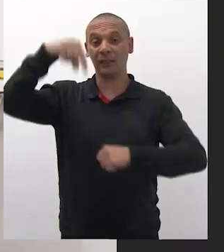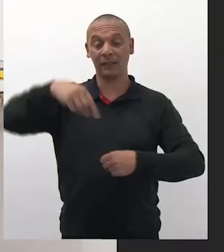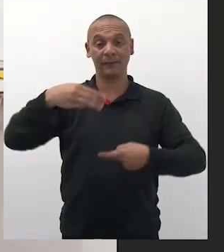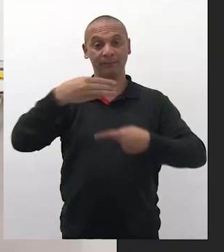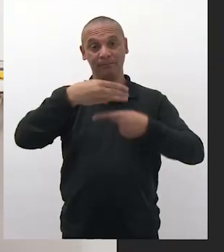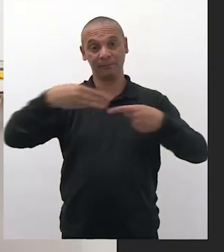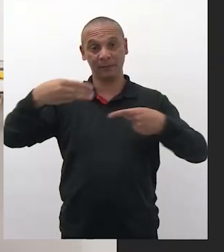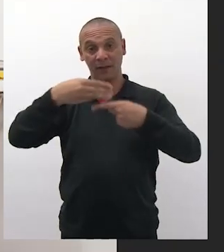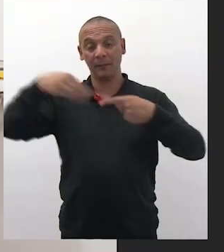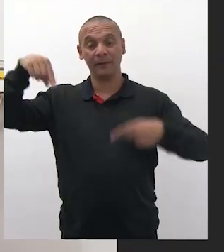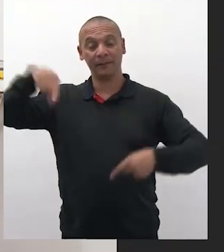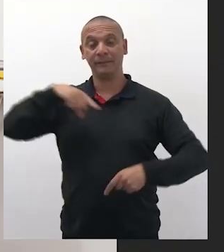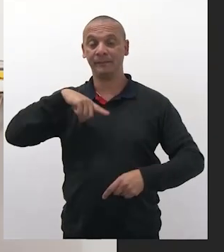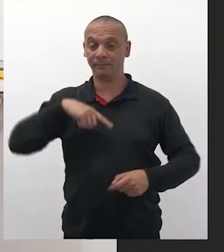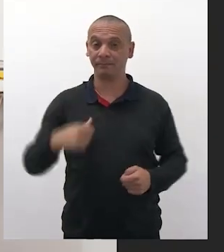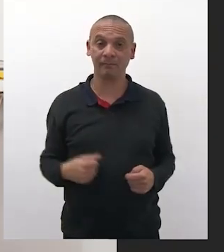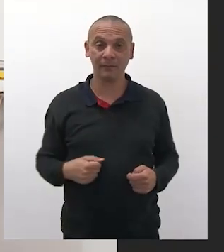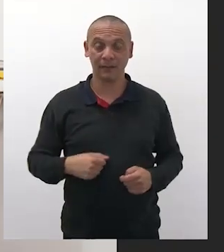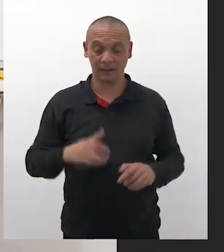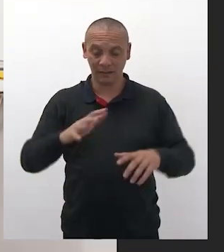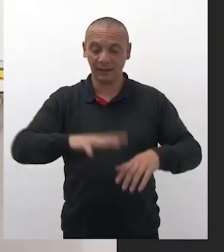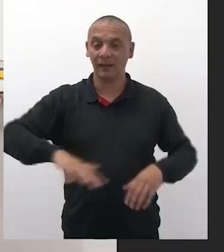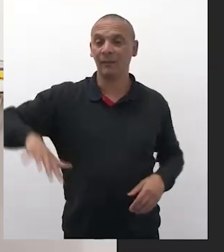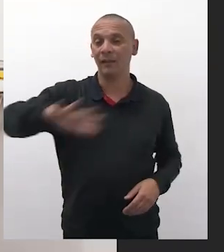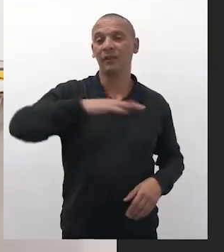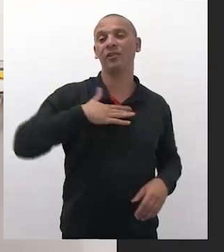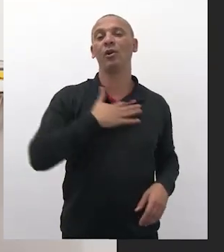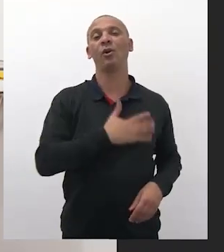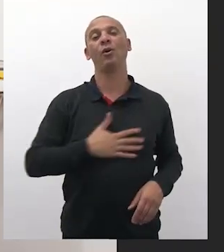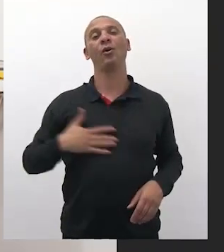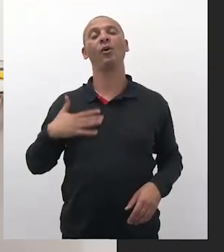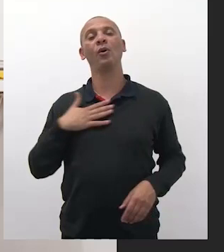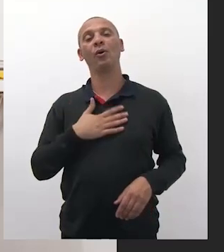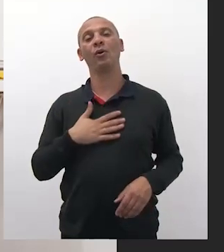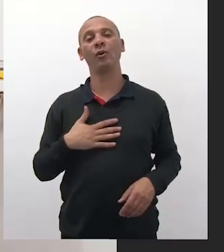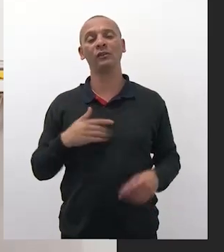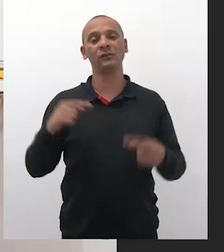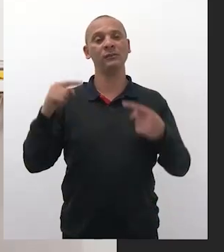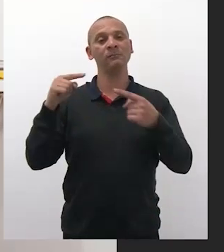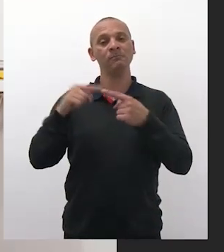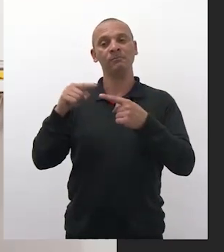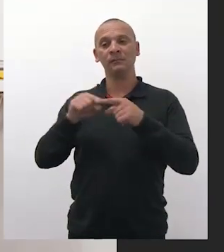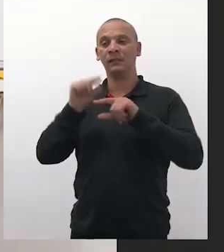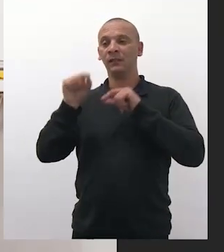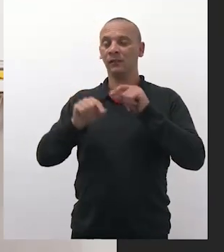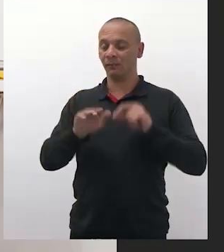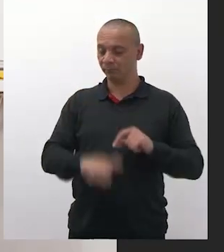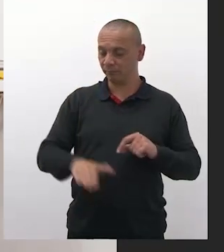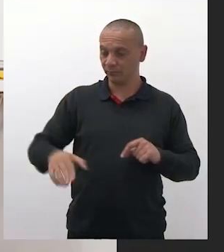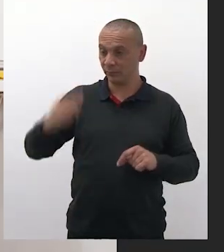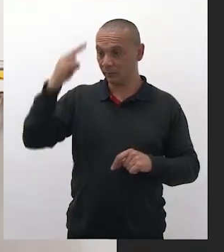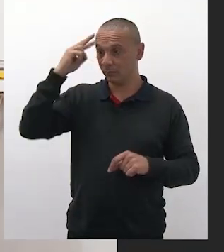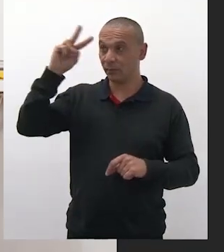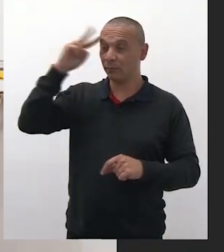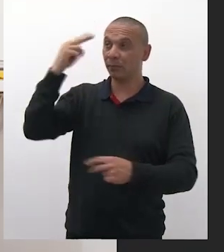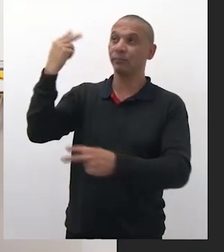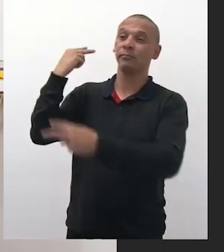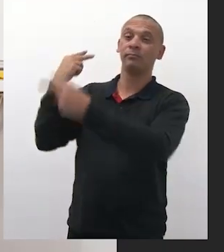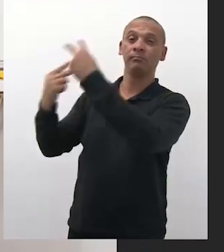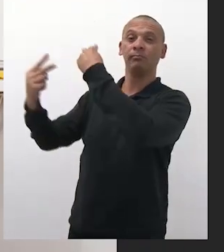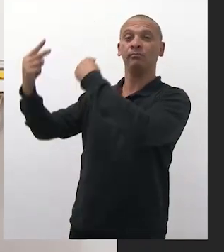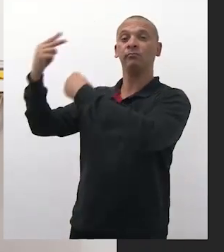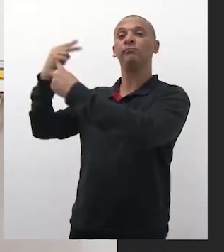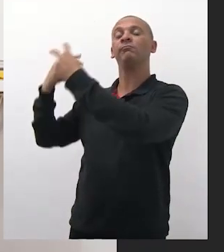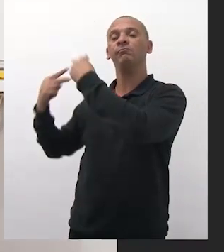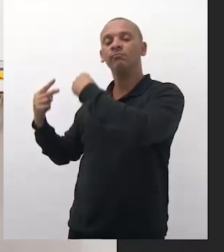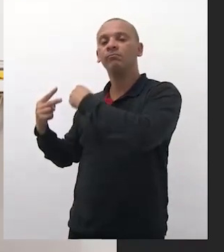né? E nesse ambiente gostoso também, que me remete àquela infância, né? Continuar